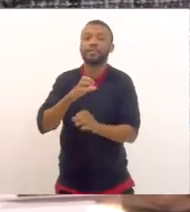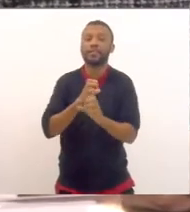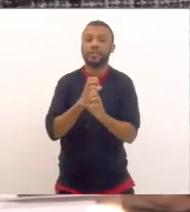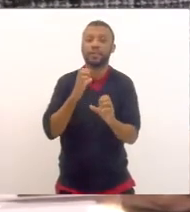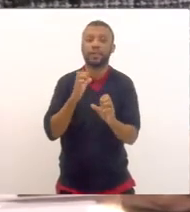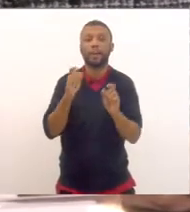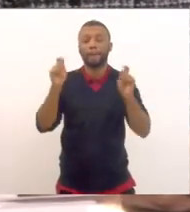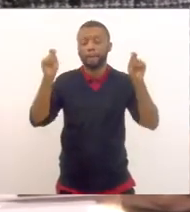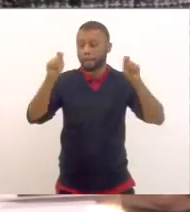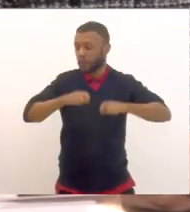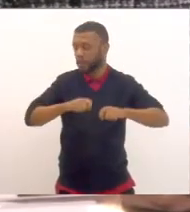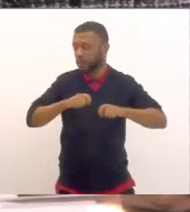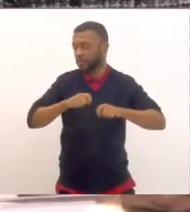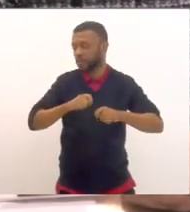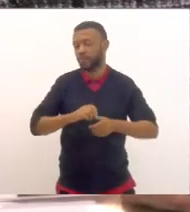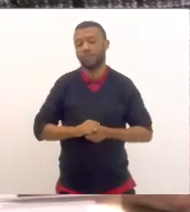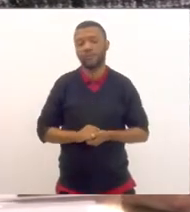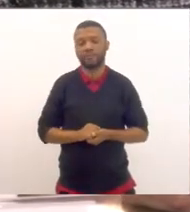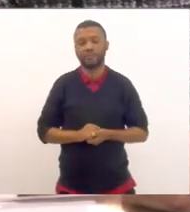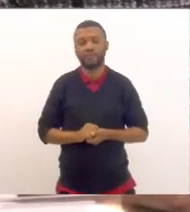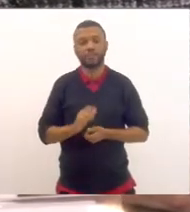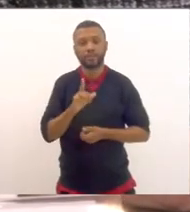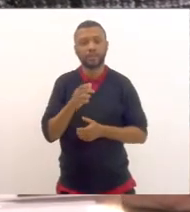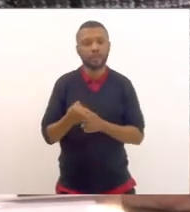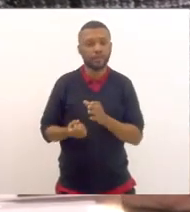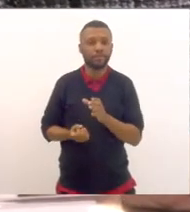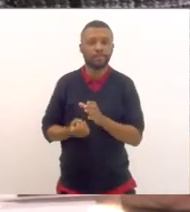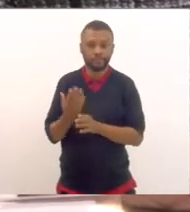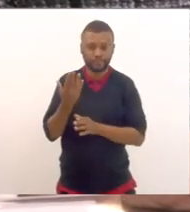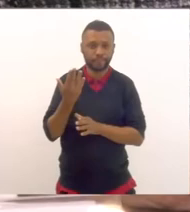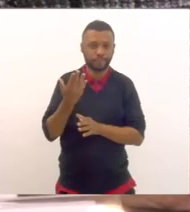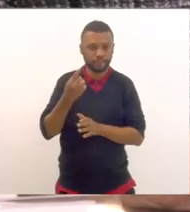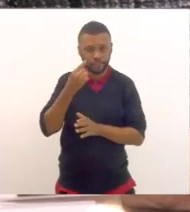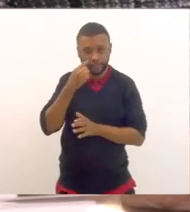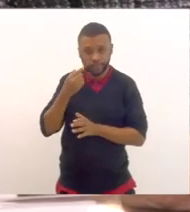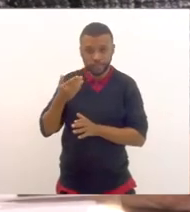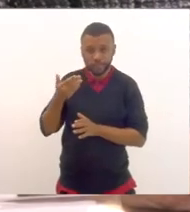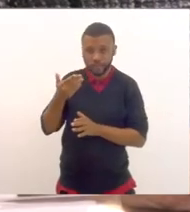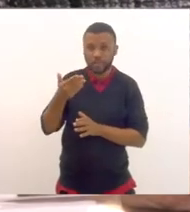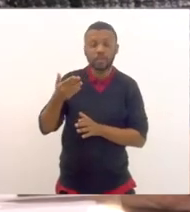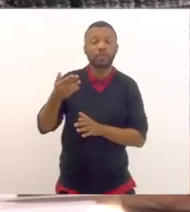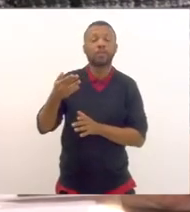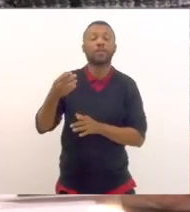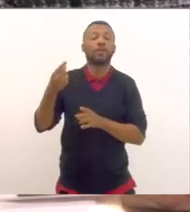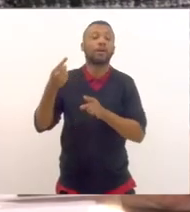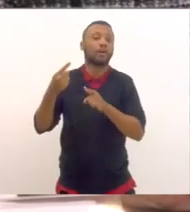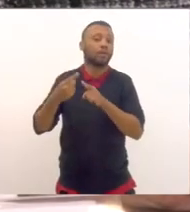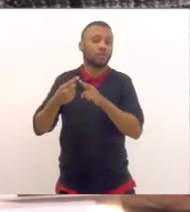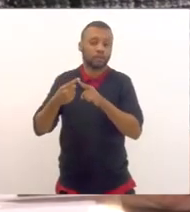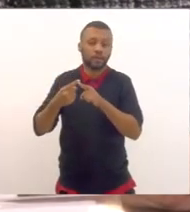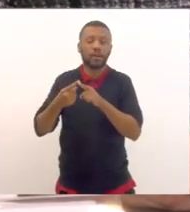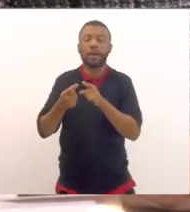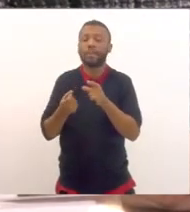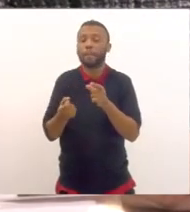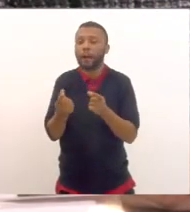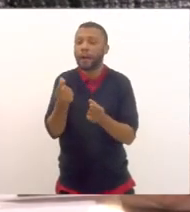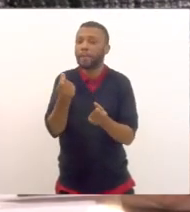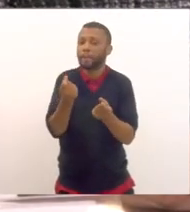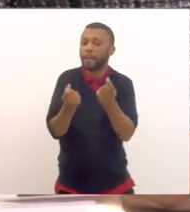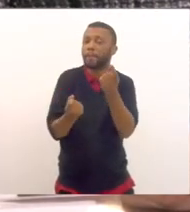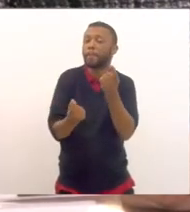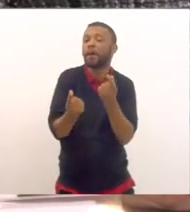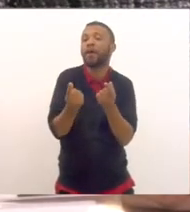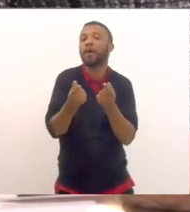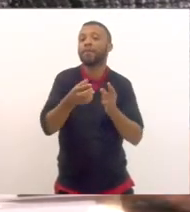possível de ser efetivada até porque e Uma Outra Estação essa correção